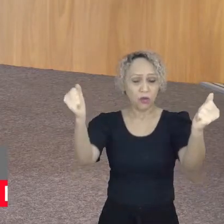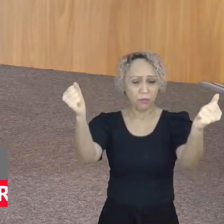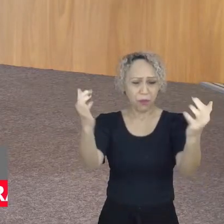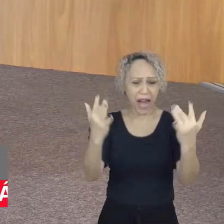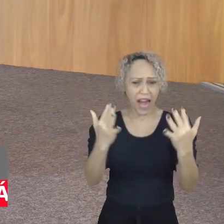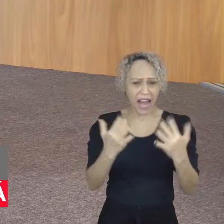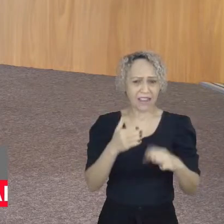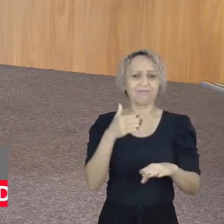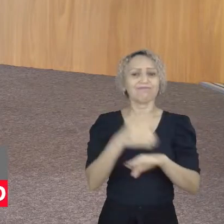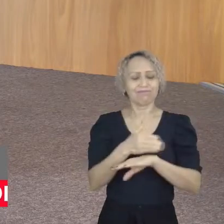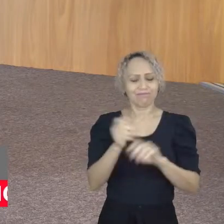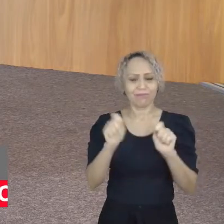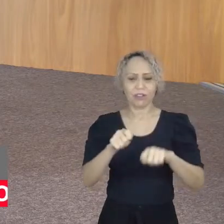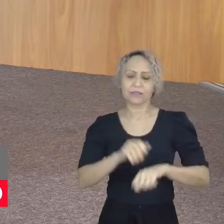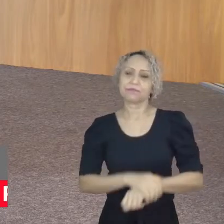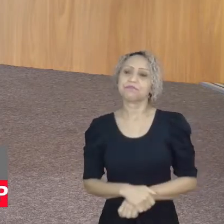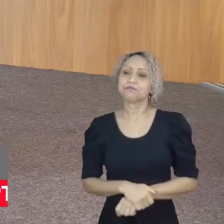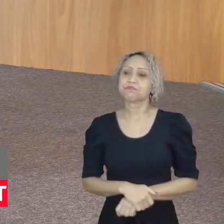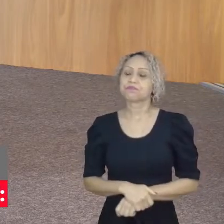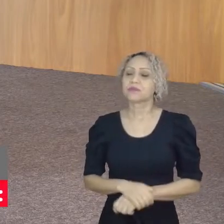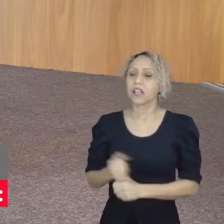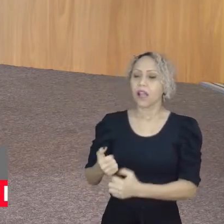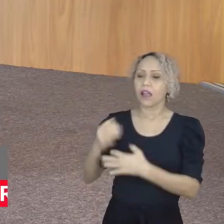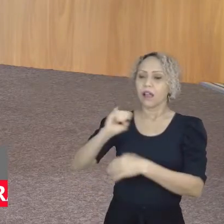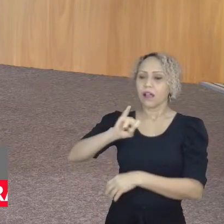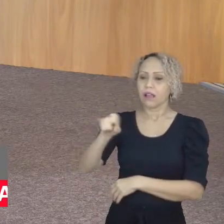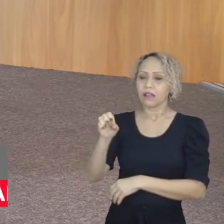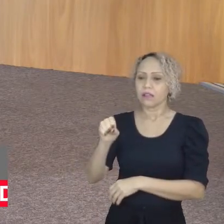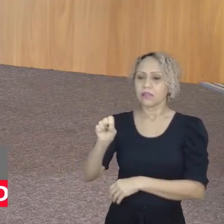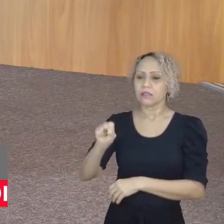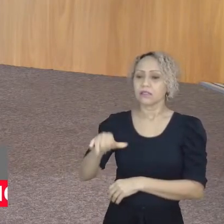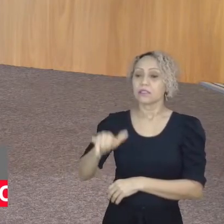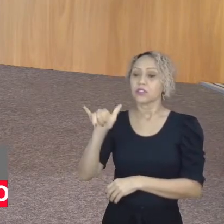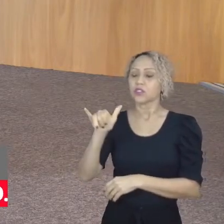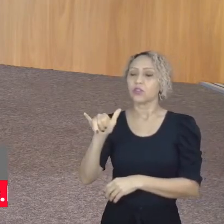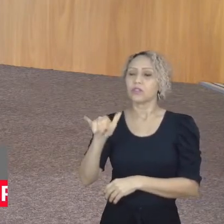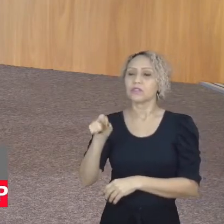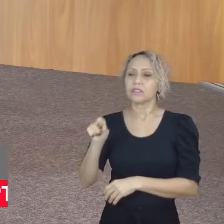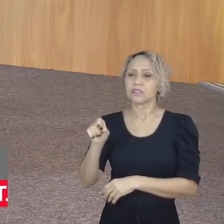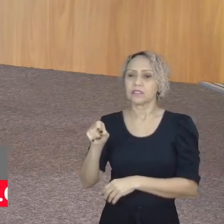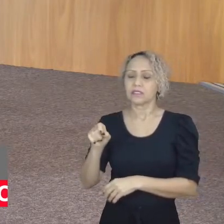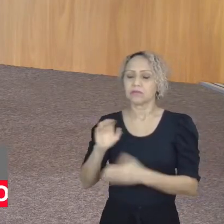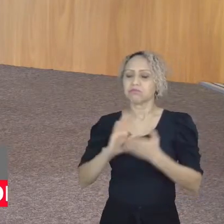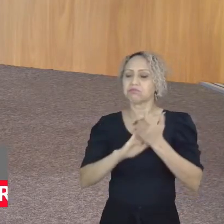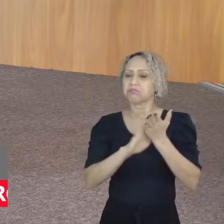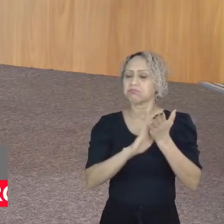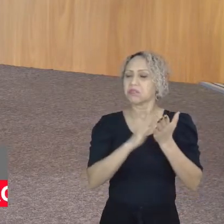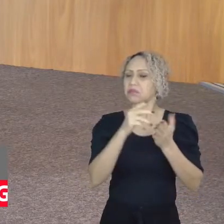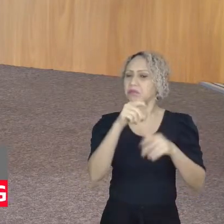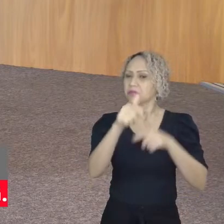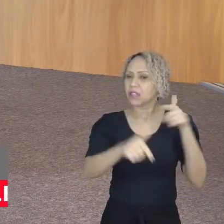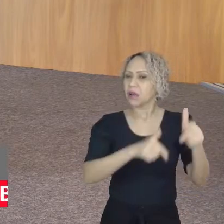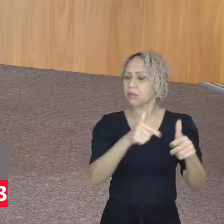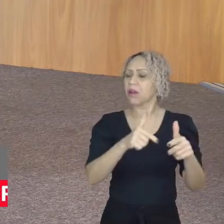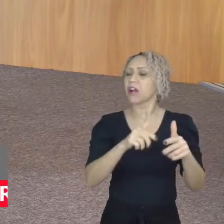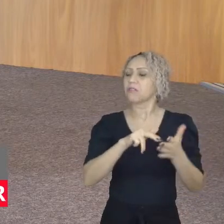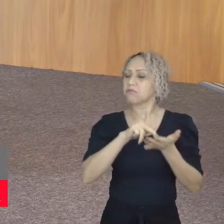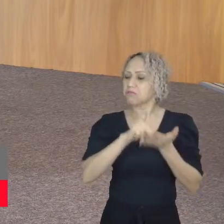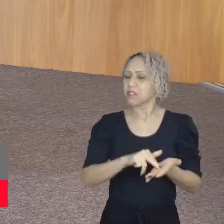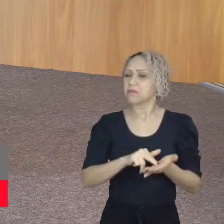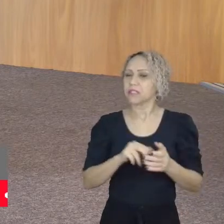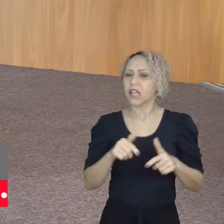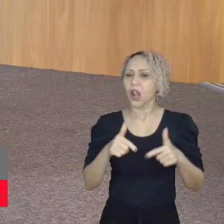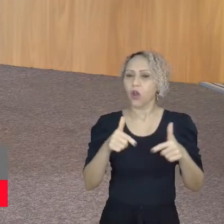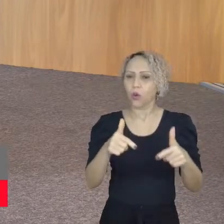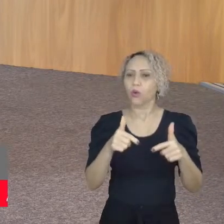semana, bom trabalho. A Gil Clay Paiva também, firme na luta, Vivi. O Fernando Cabral também aqui